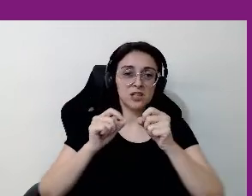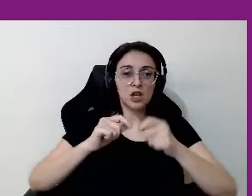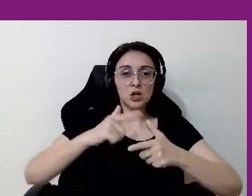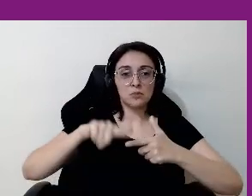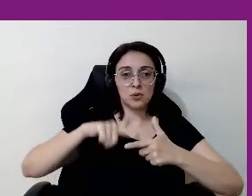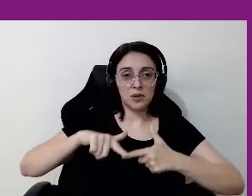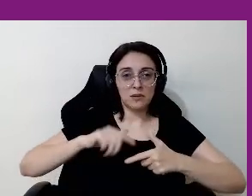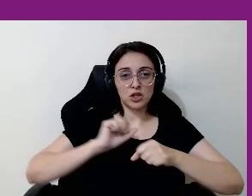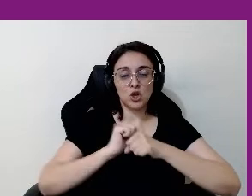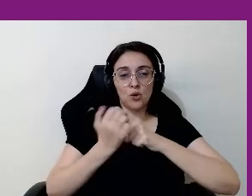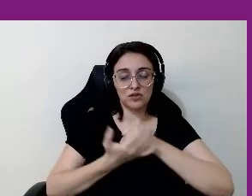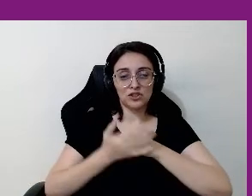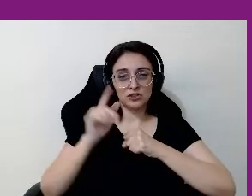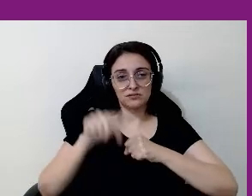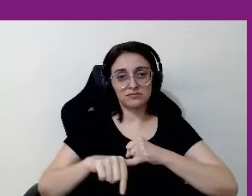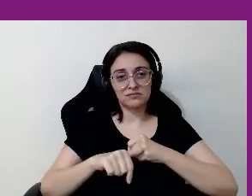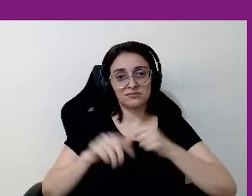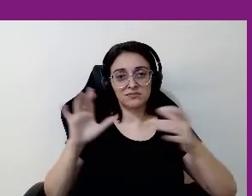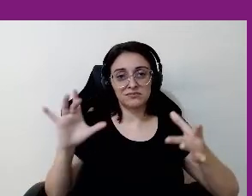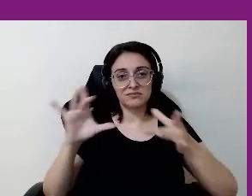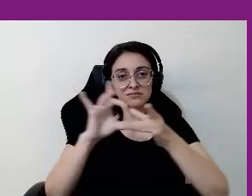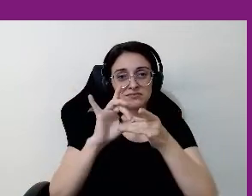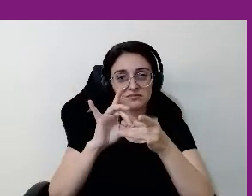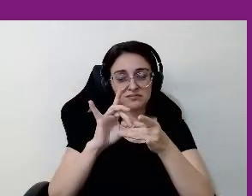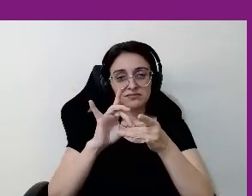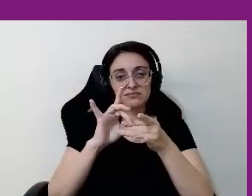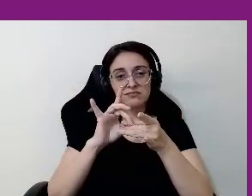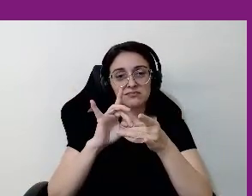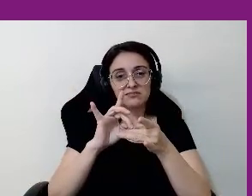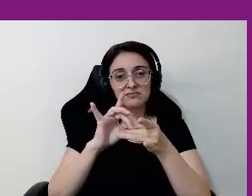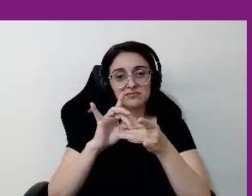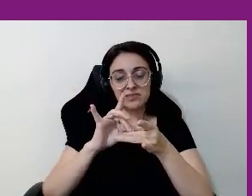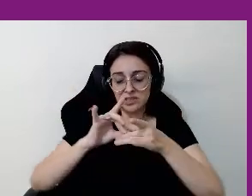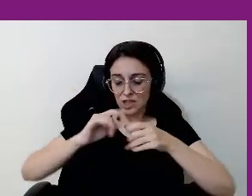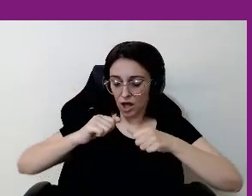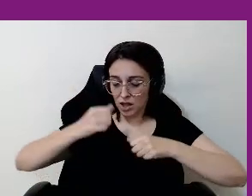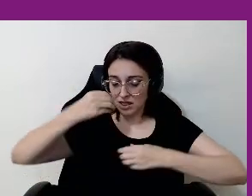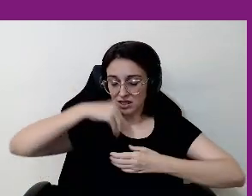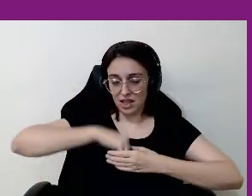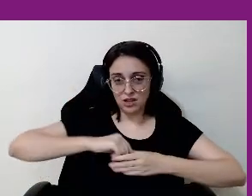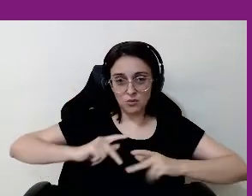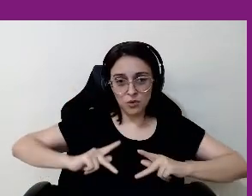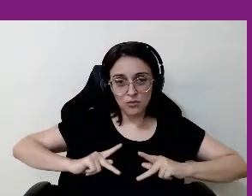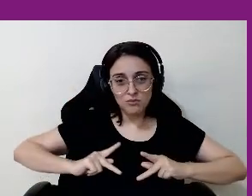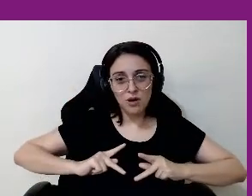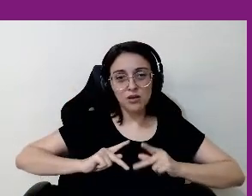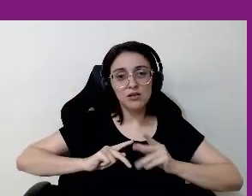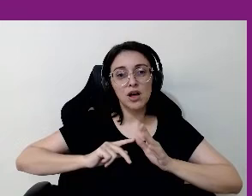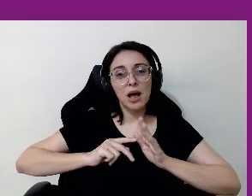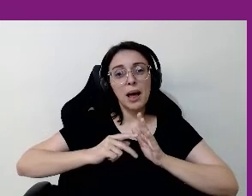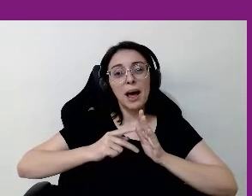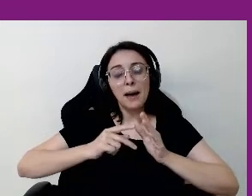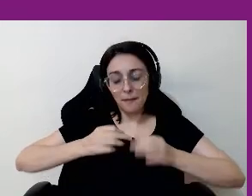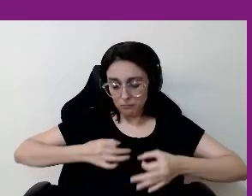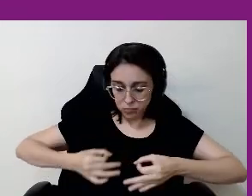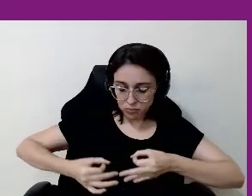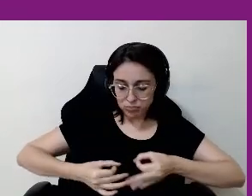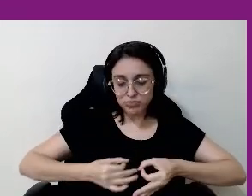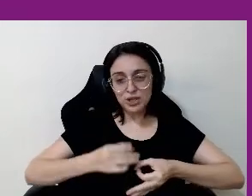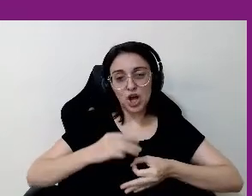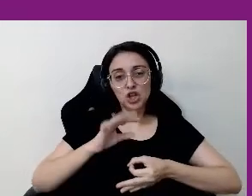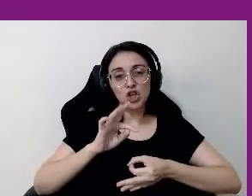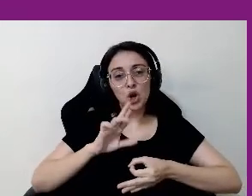pulmonar da COVID, seguramente está associada à perfusão desses pulmões, né? A formação de microtrombos e